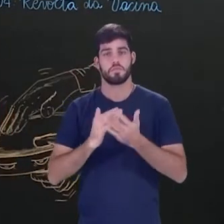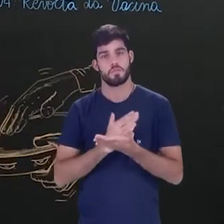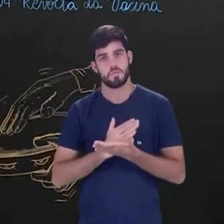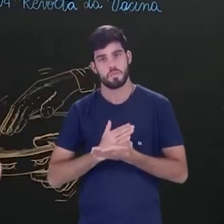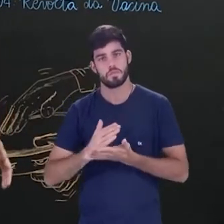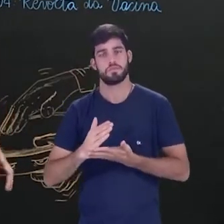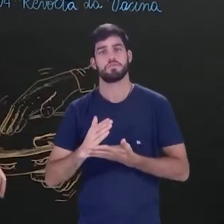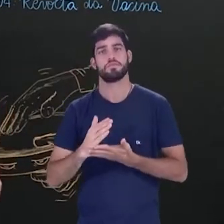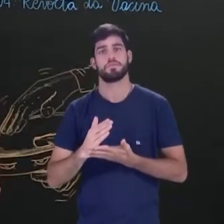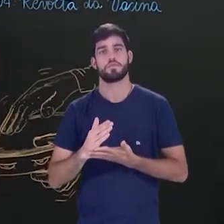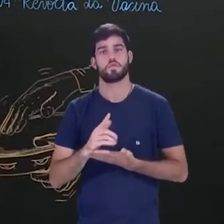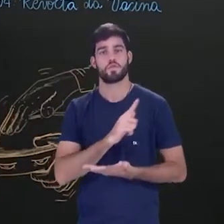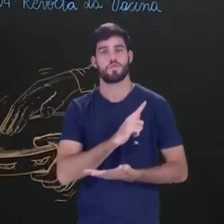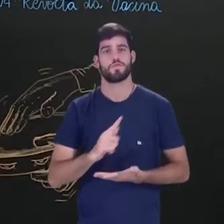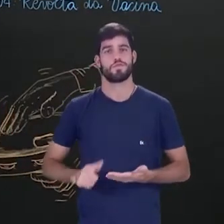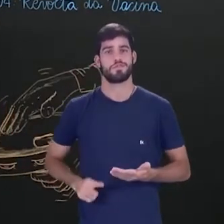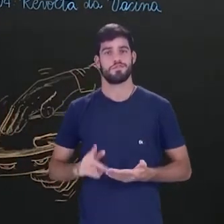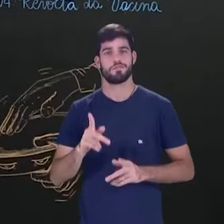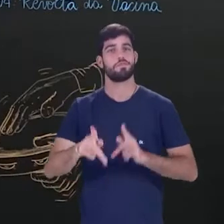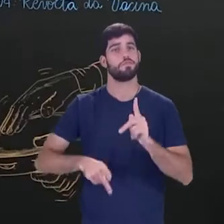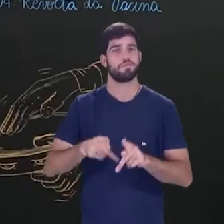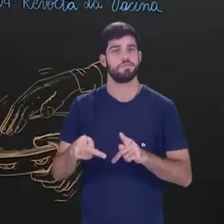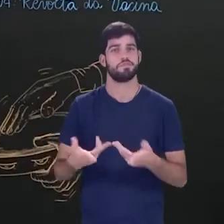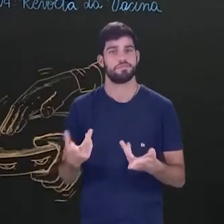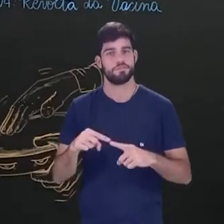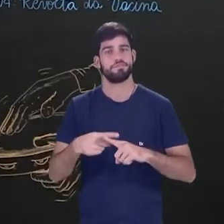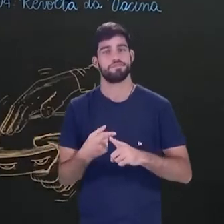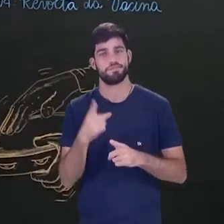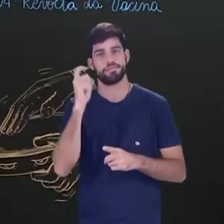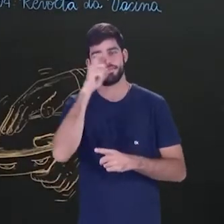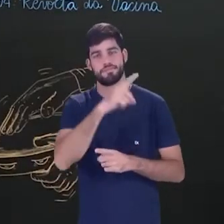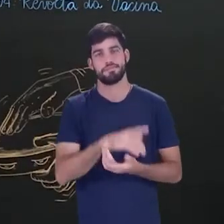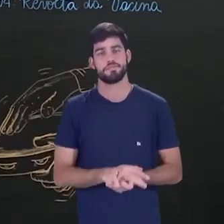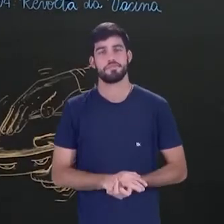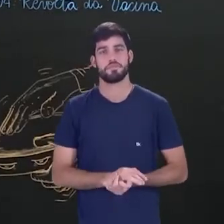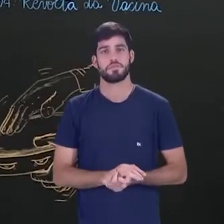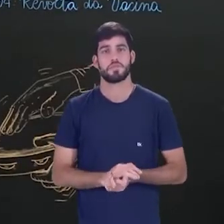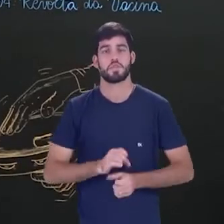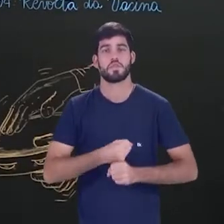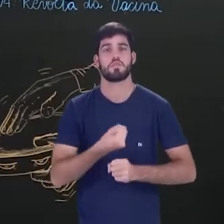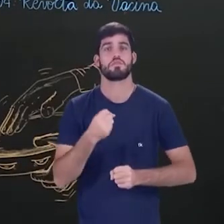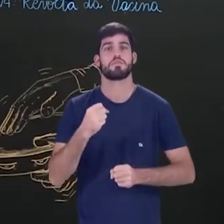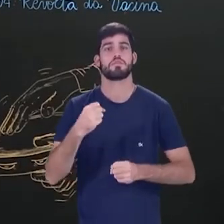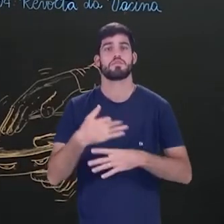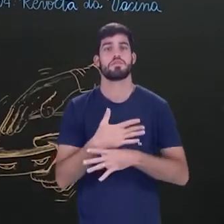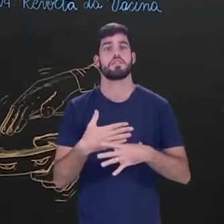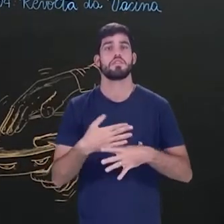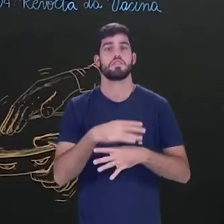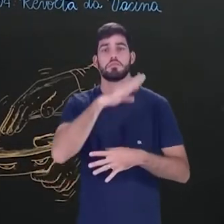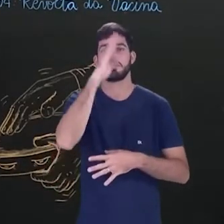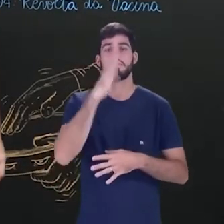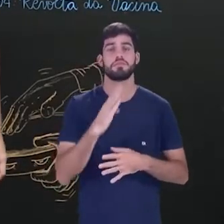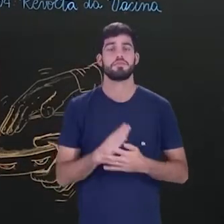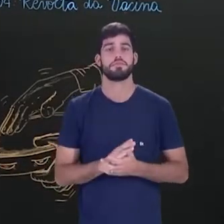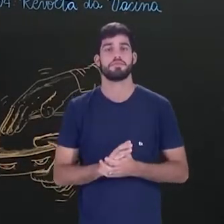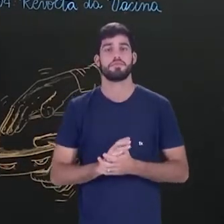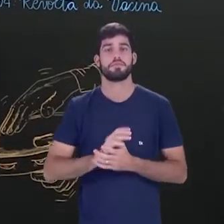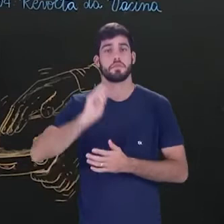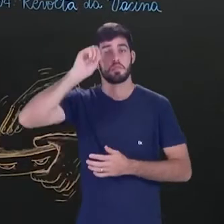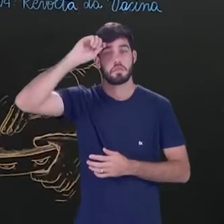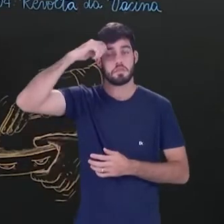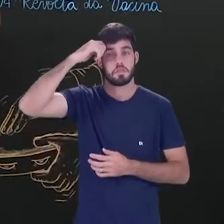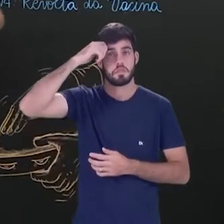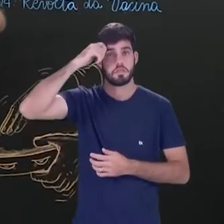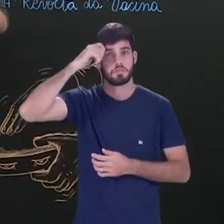o governo do povo. Um dos exemplos disso é que nas grandes cidades brasileiras, os negros foram, em